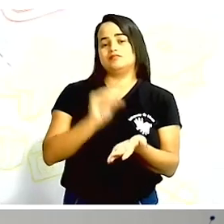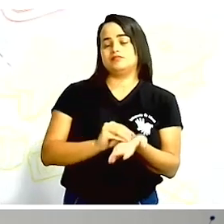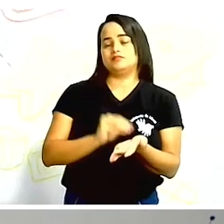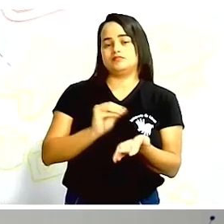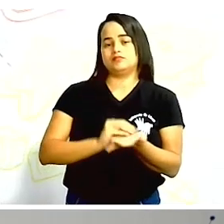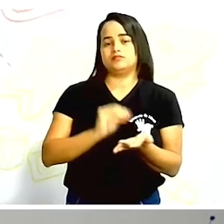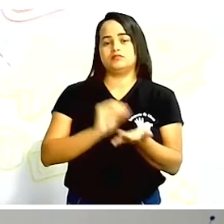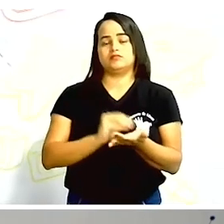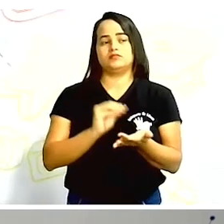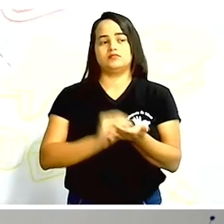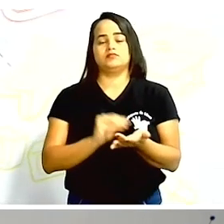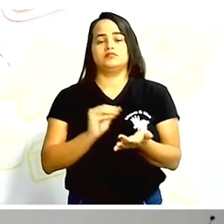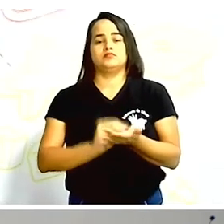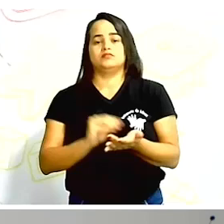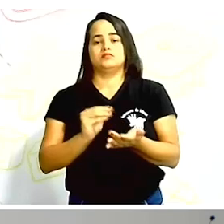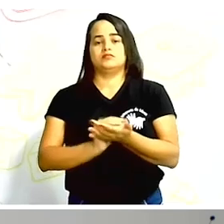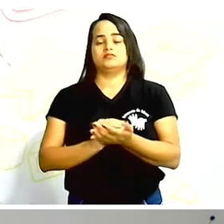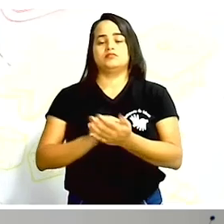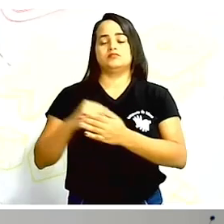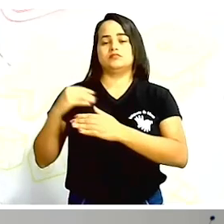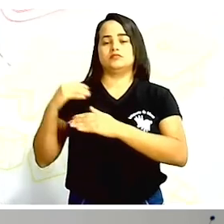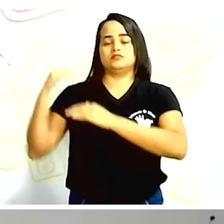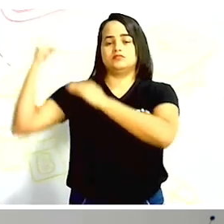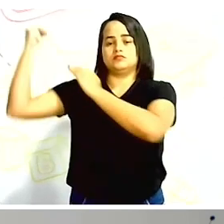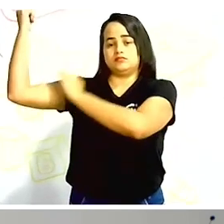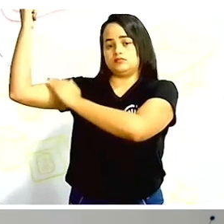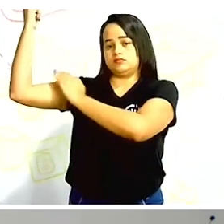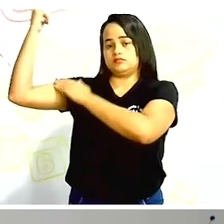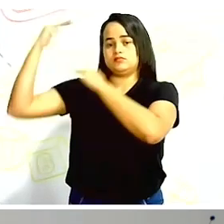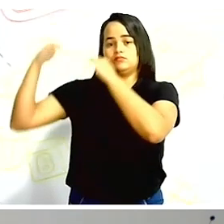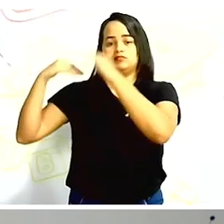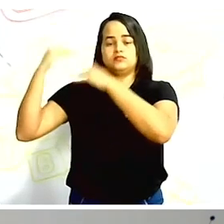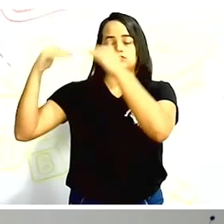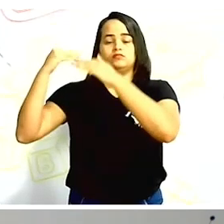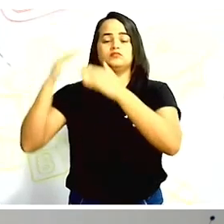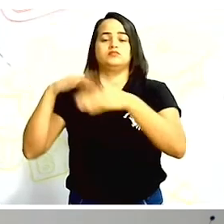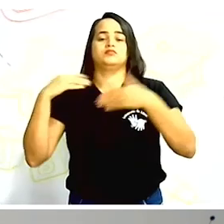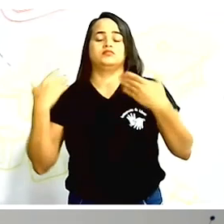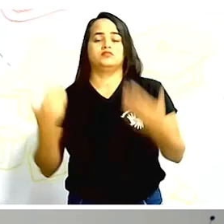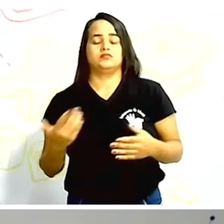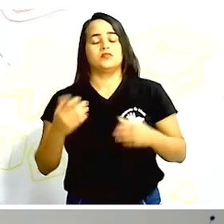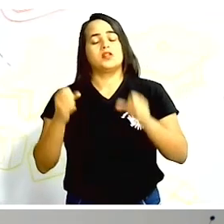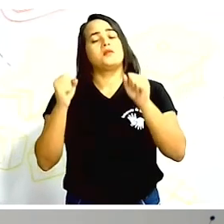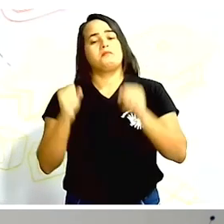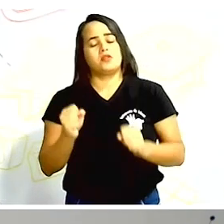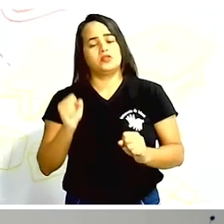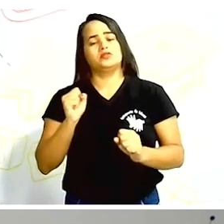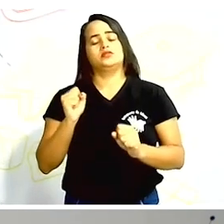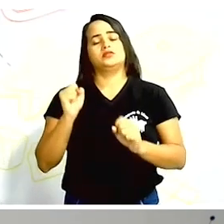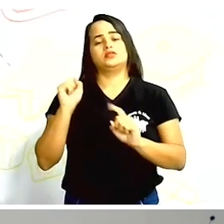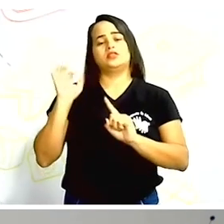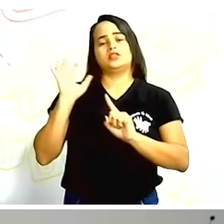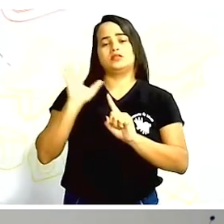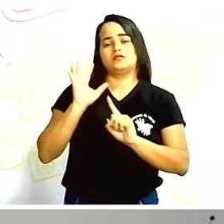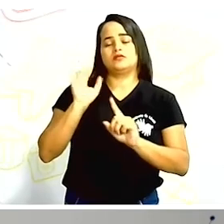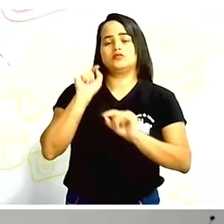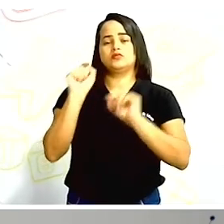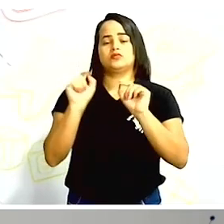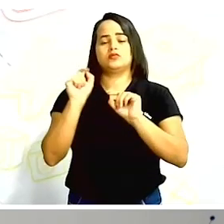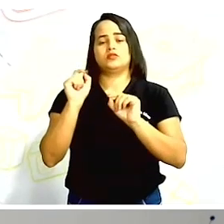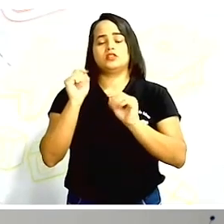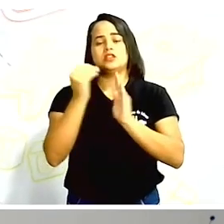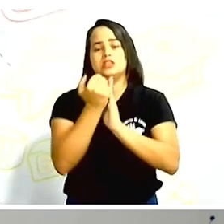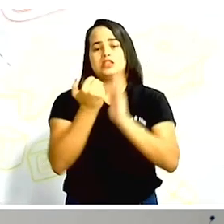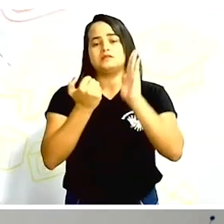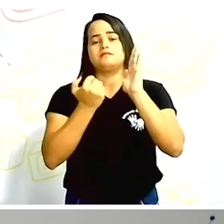ao crescimento e desenvolvimento dos ossos, a testosterona pode influenciar a densidade